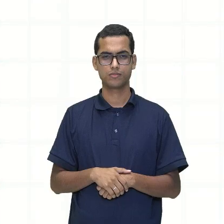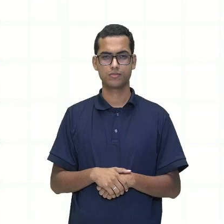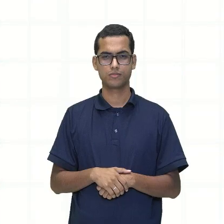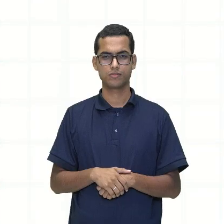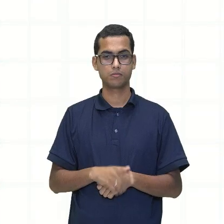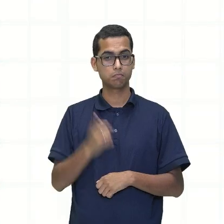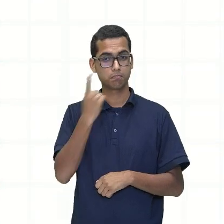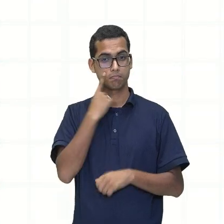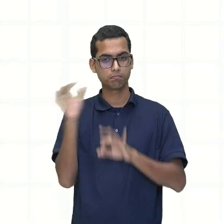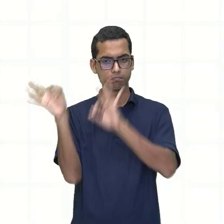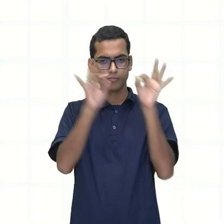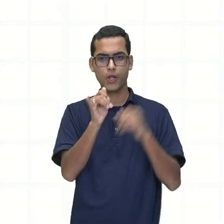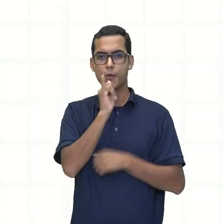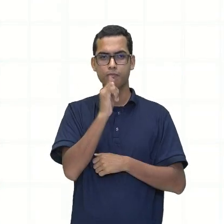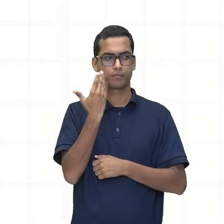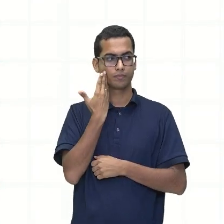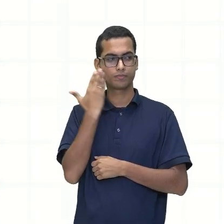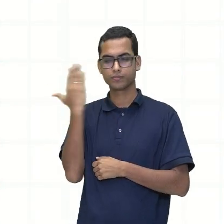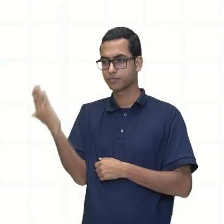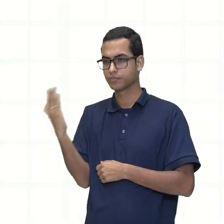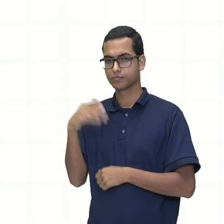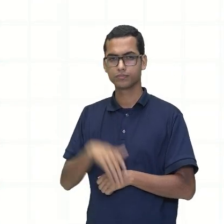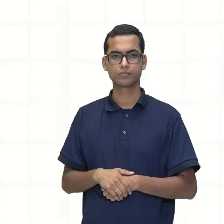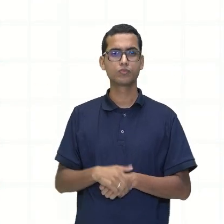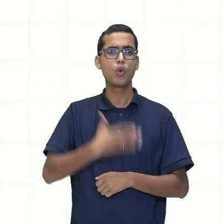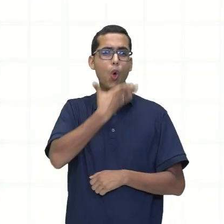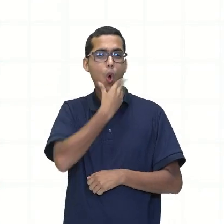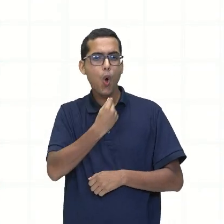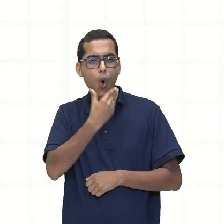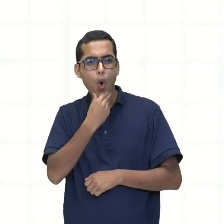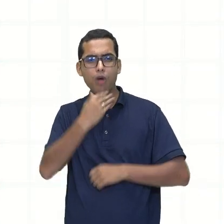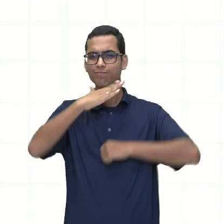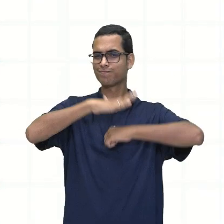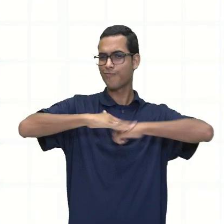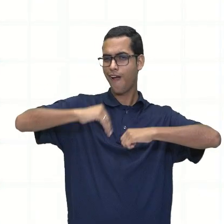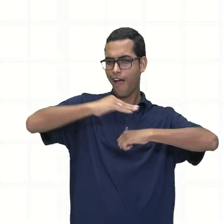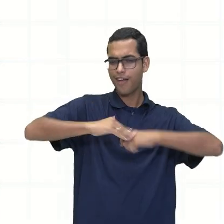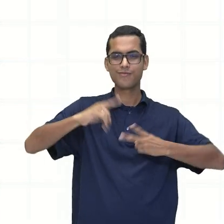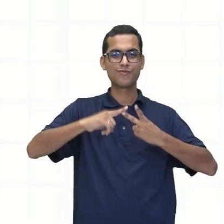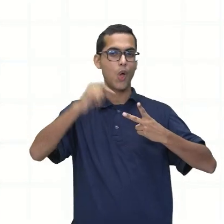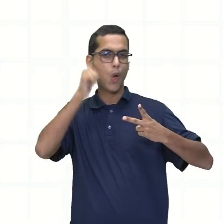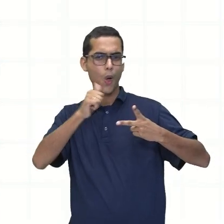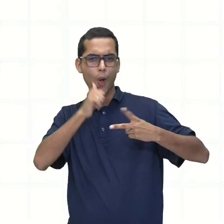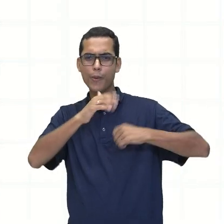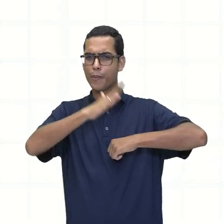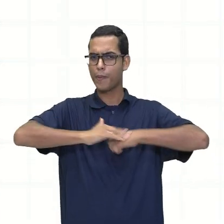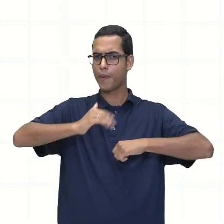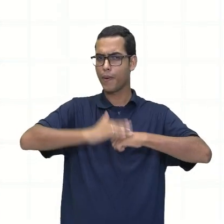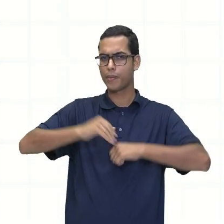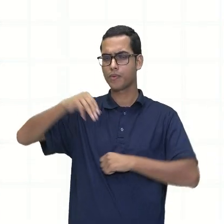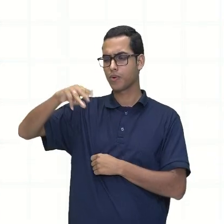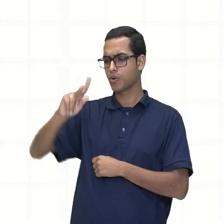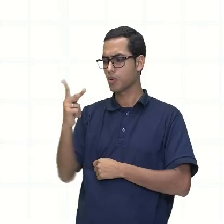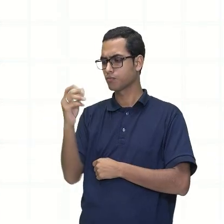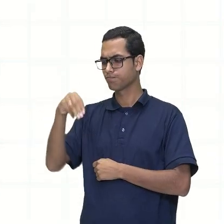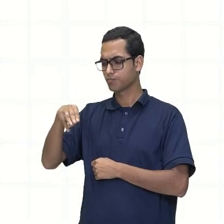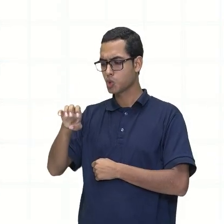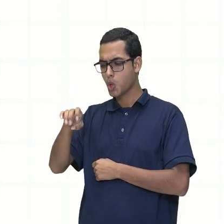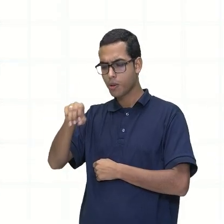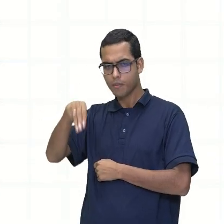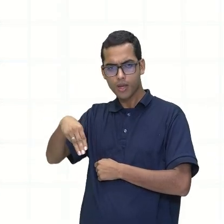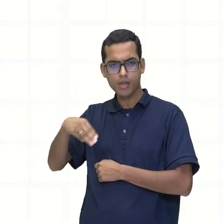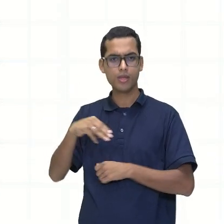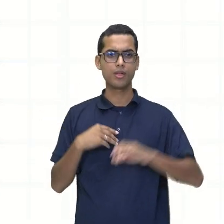Veja os nossos exemplos aí, ó. Homem carinhoso, mulher carinhosa. Vejam só